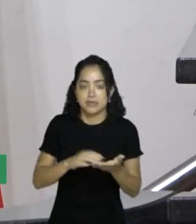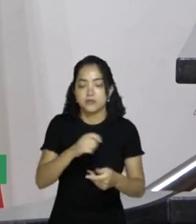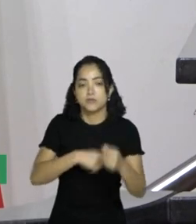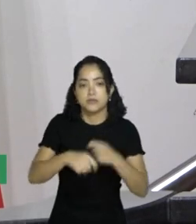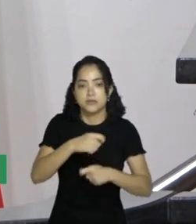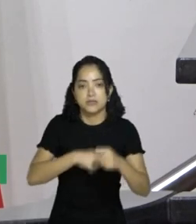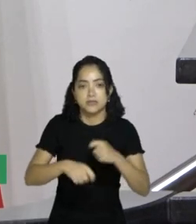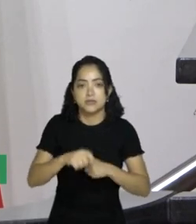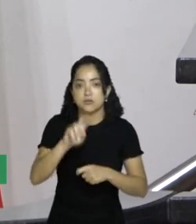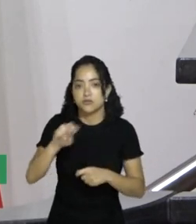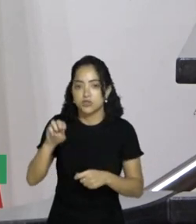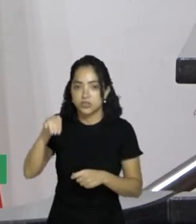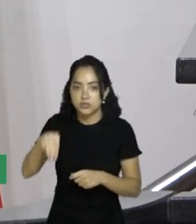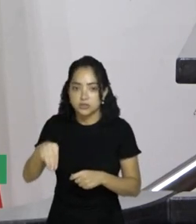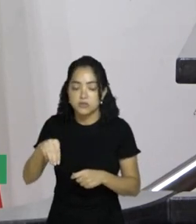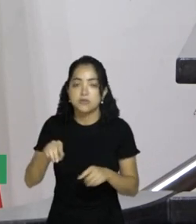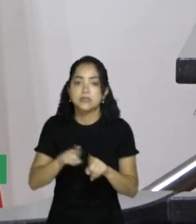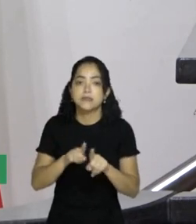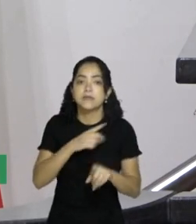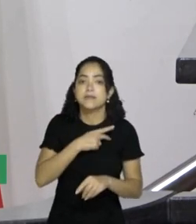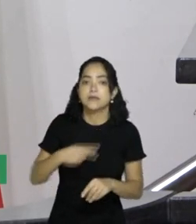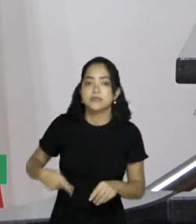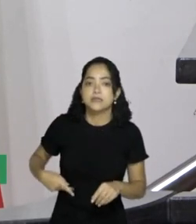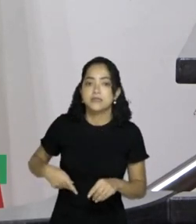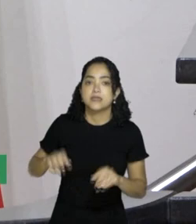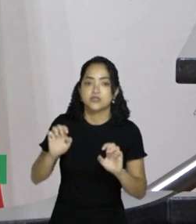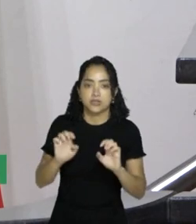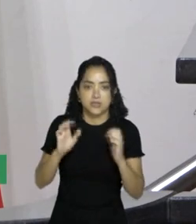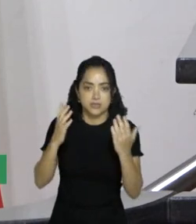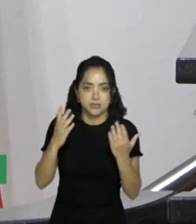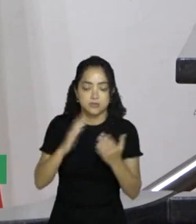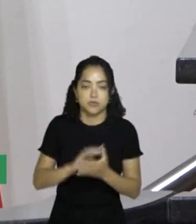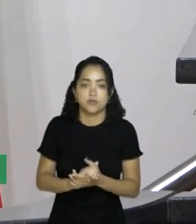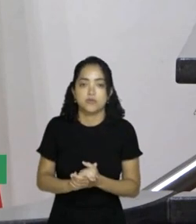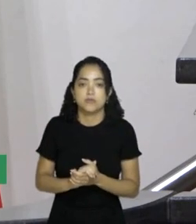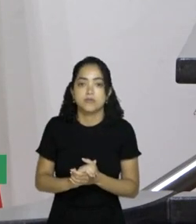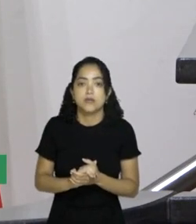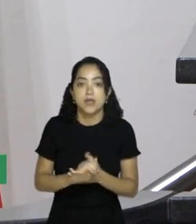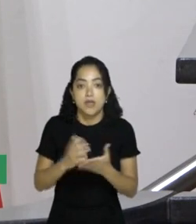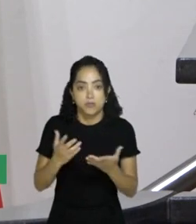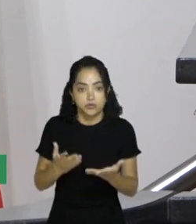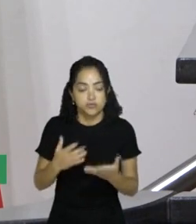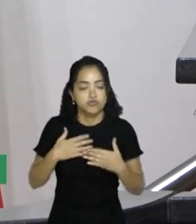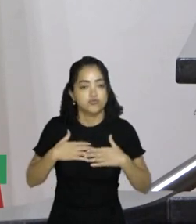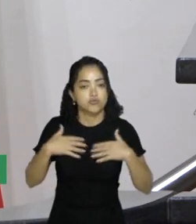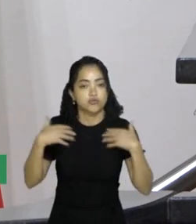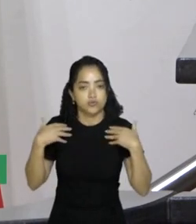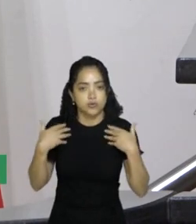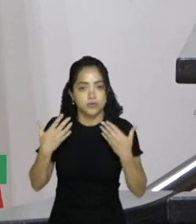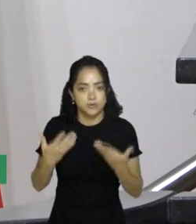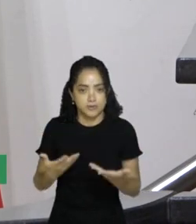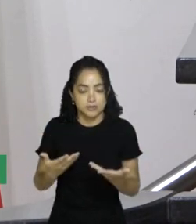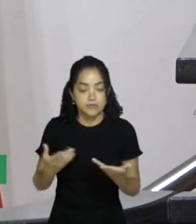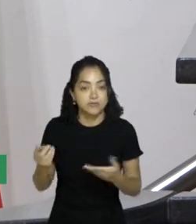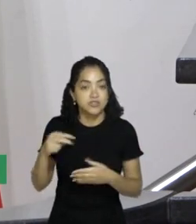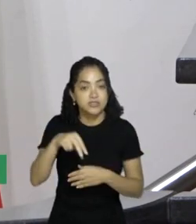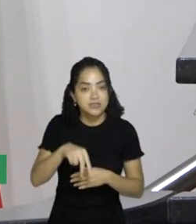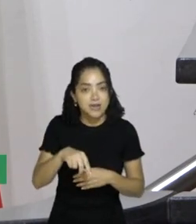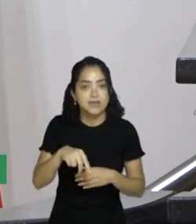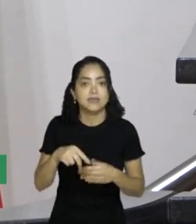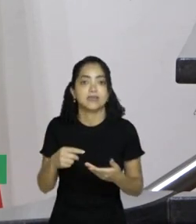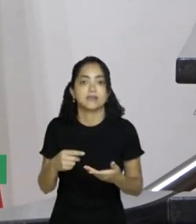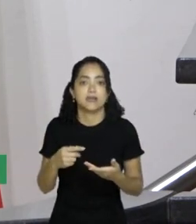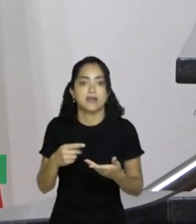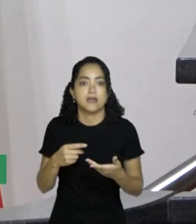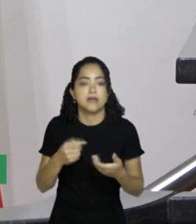presidente da Expo Xaxim 2023 é motivo de muito orgulho de muito prazer poder visitar podemos estar aqui falando no